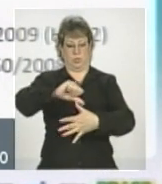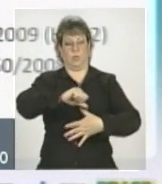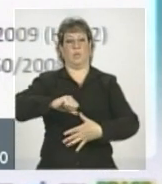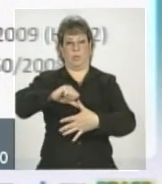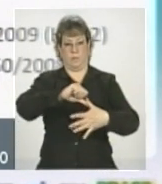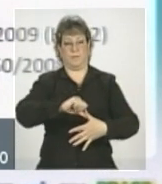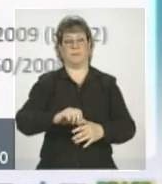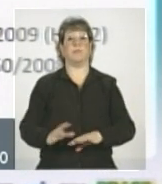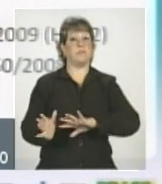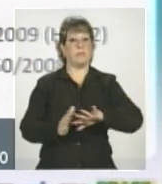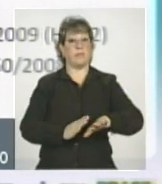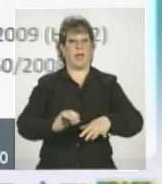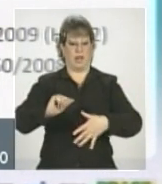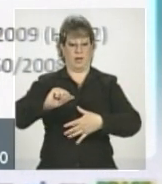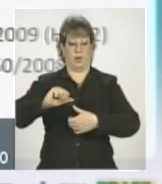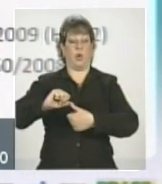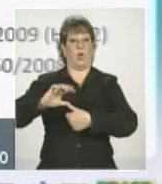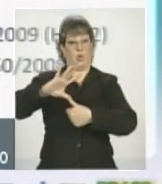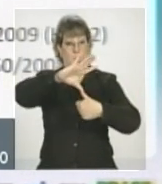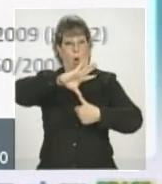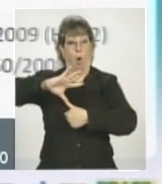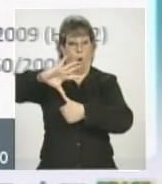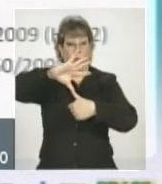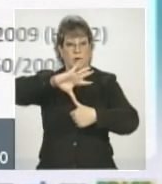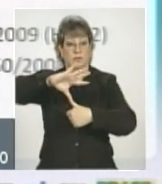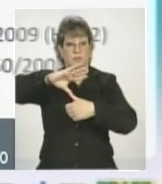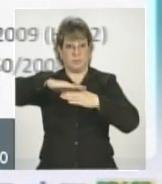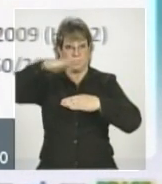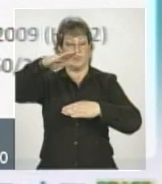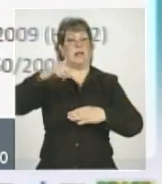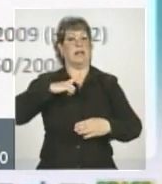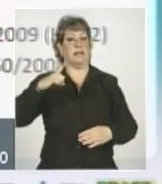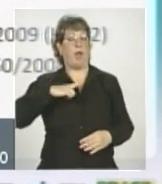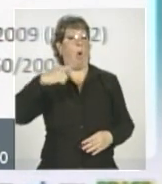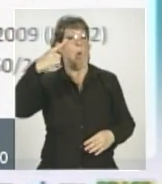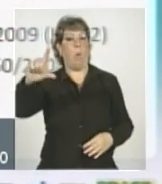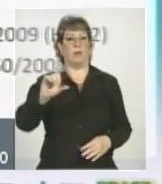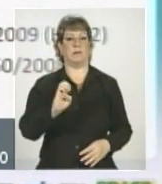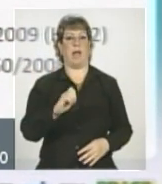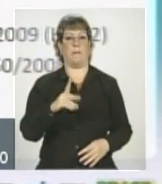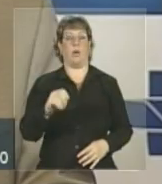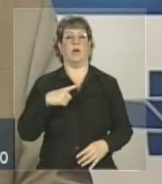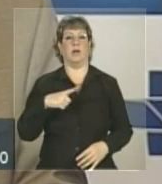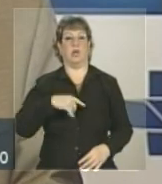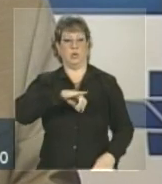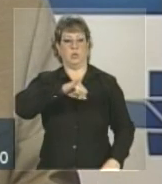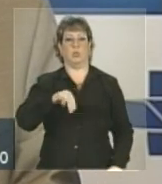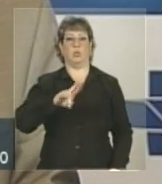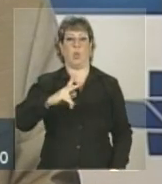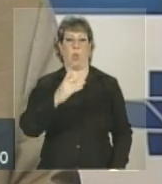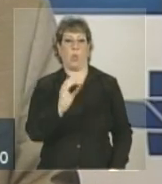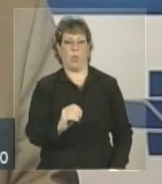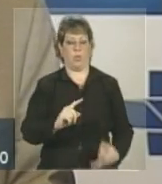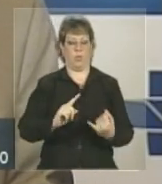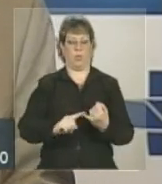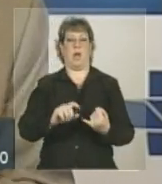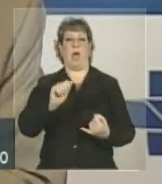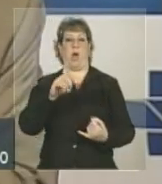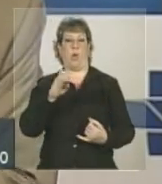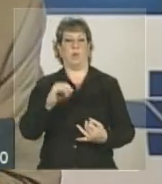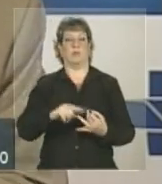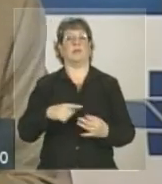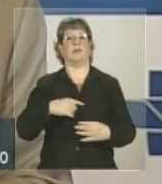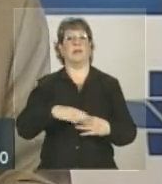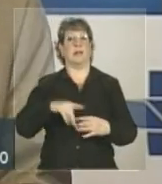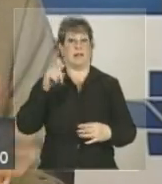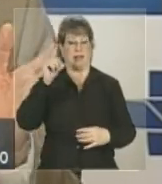isso acontece em outra época do ano, porque o pico da transmissão do hemisfério sul é entre julho e agosto. Já no hemisfério norte, o pico da transmissão é